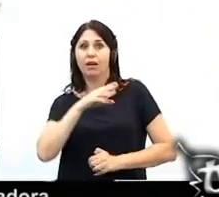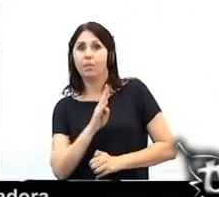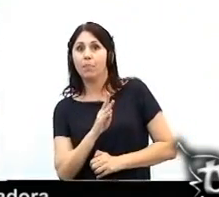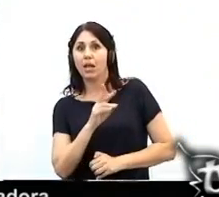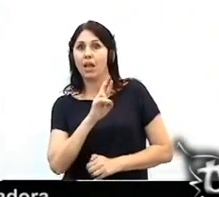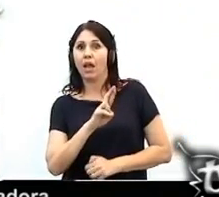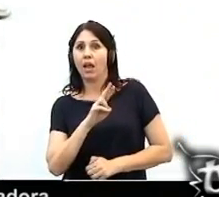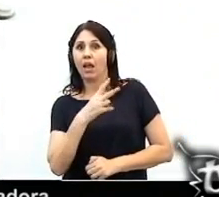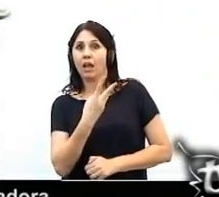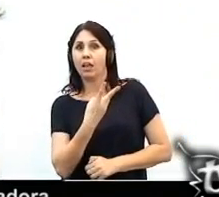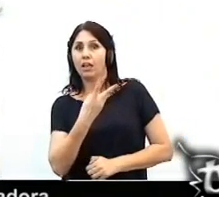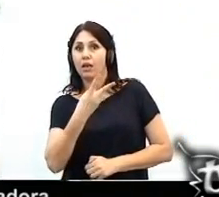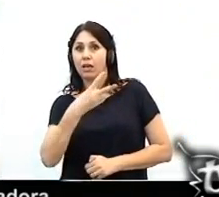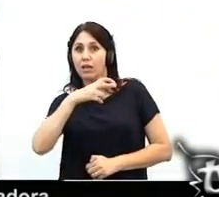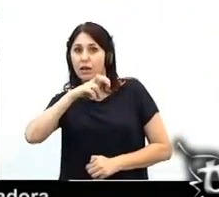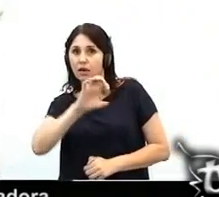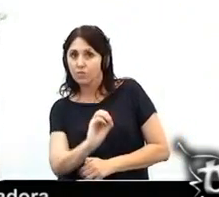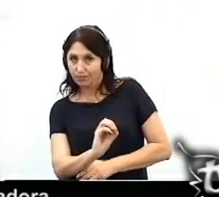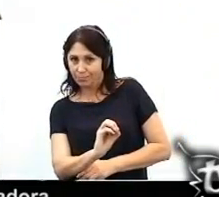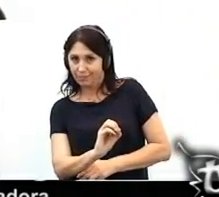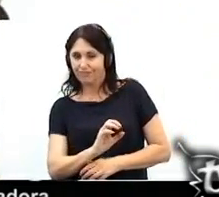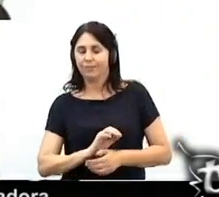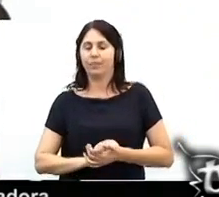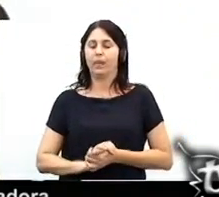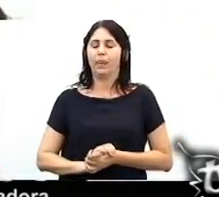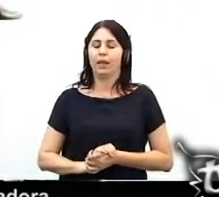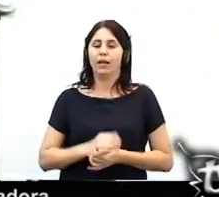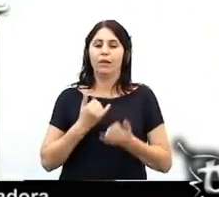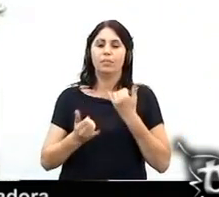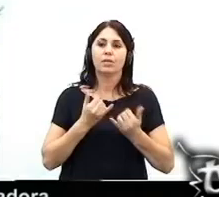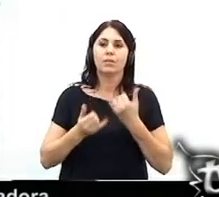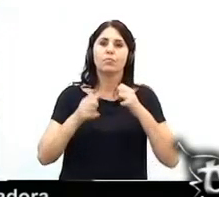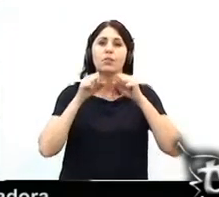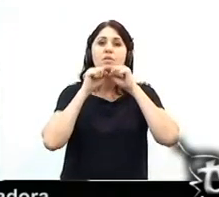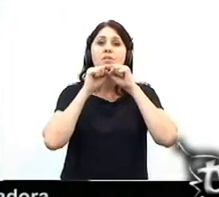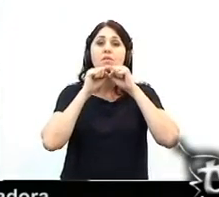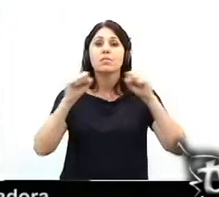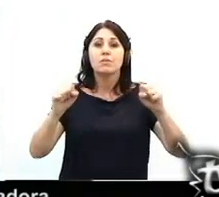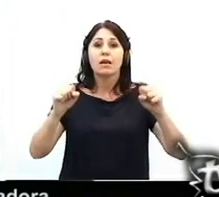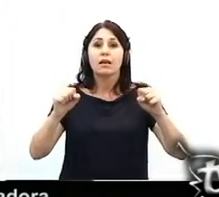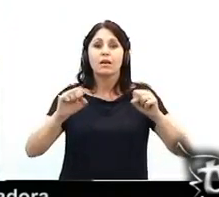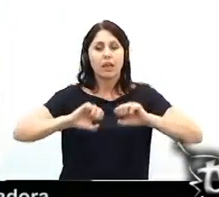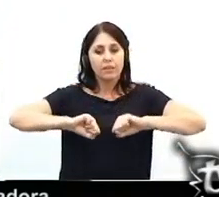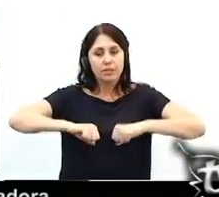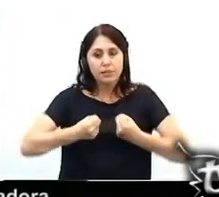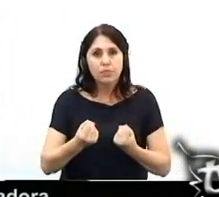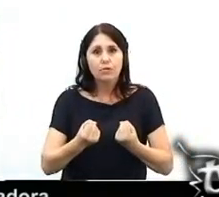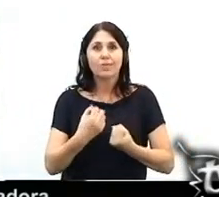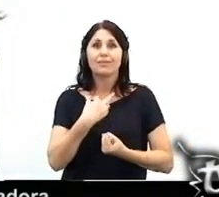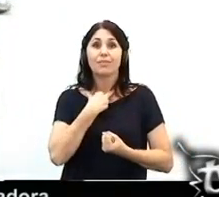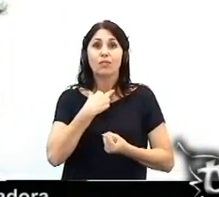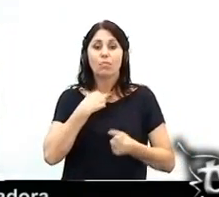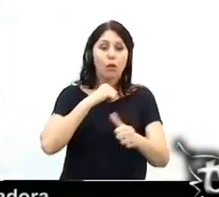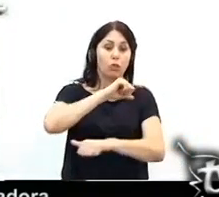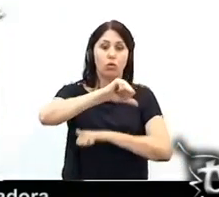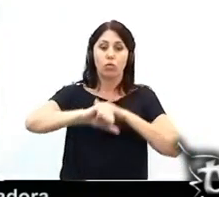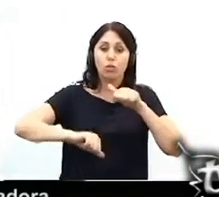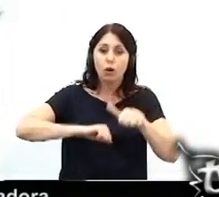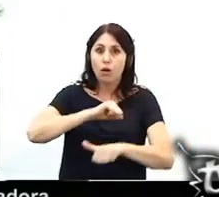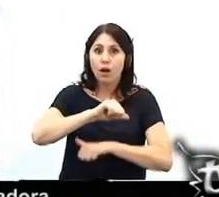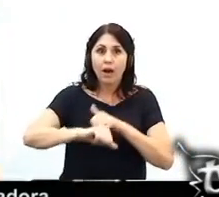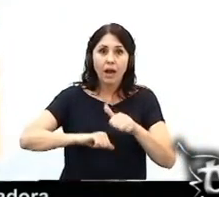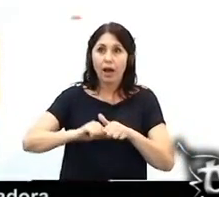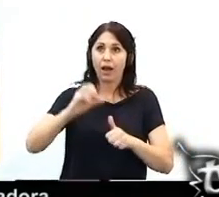não pode liberar lá uma planta, um projeto que não tenha contemplado a NBR